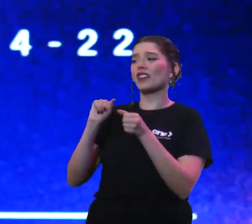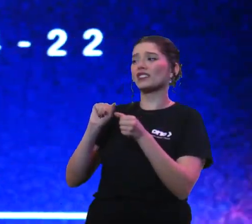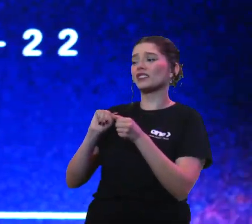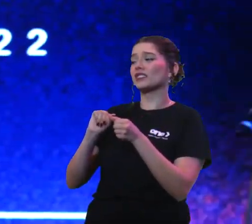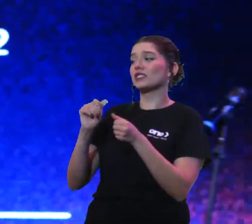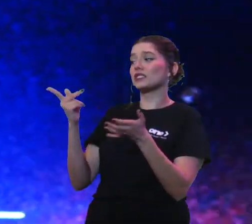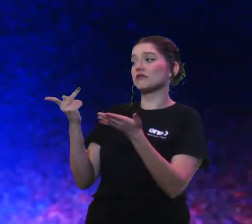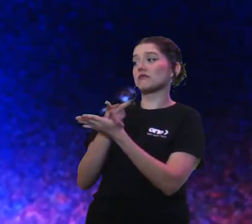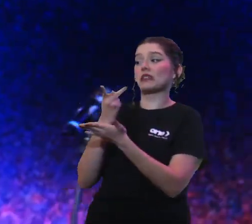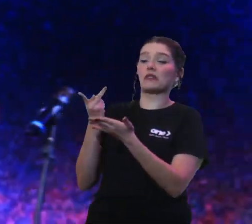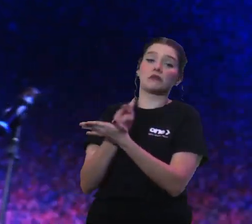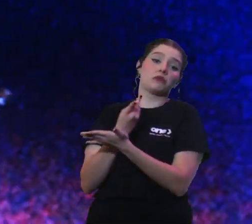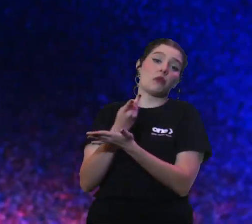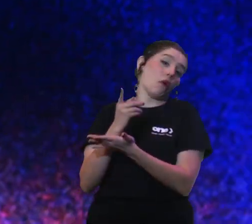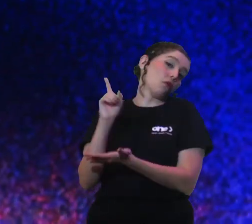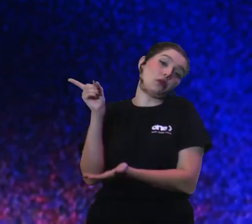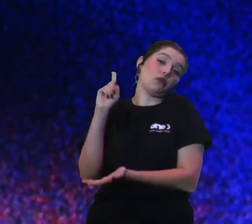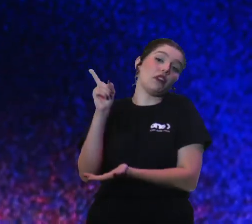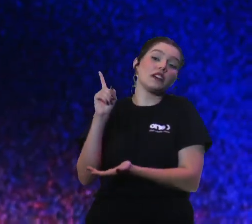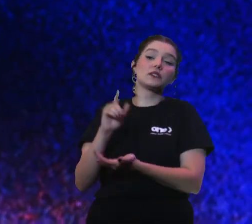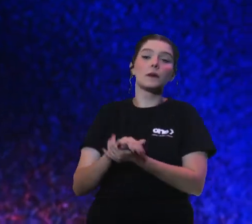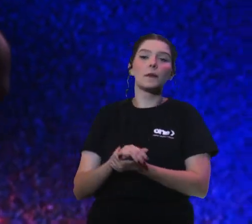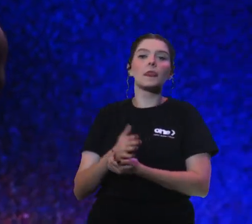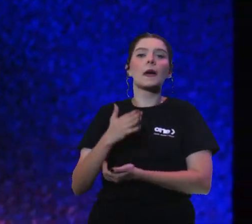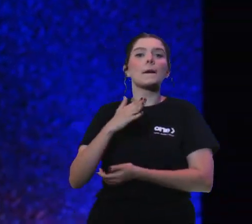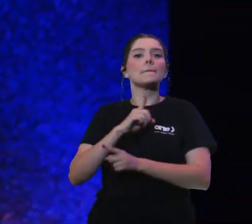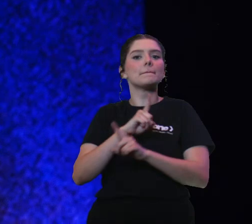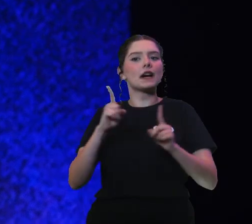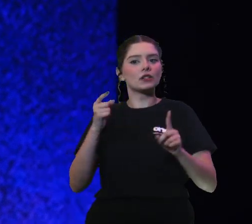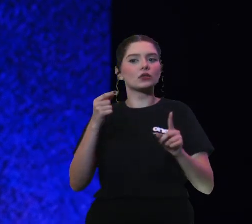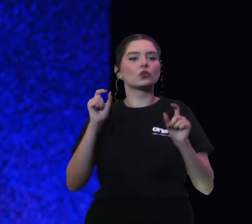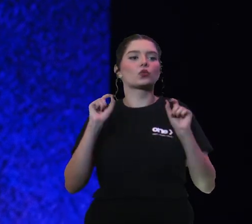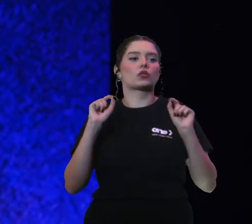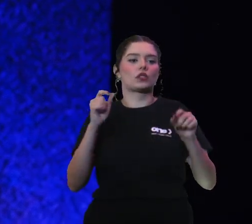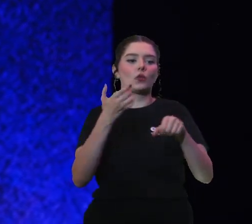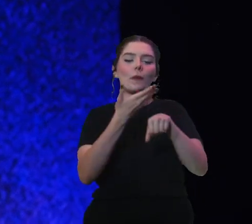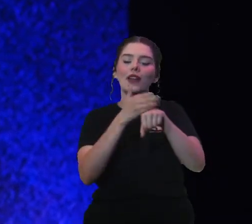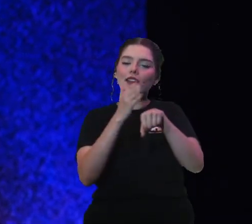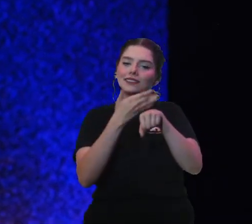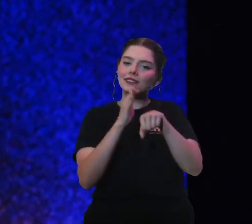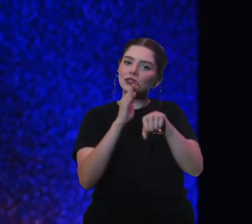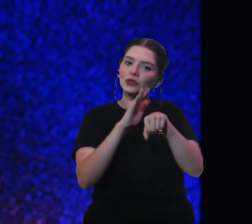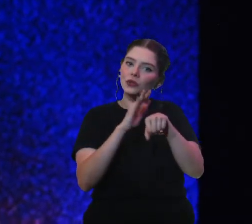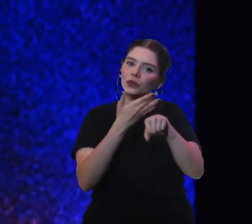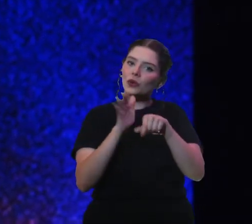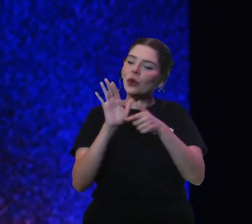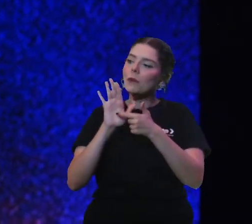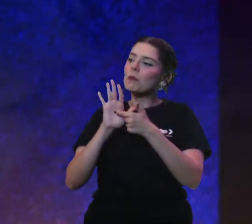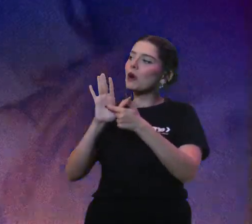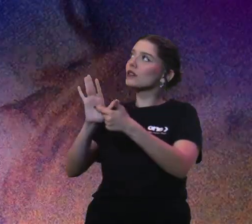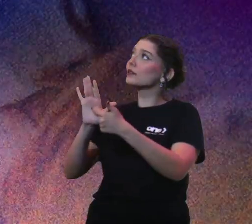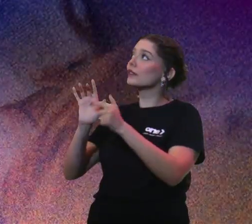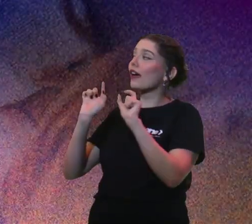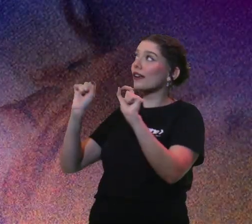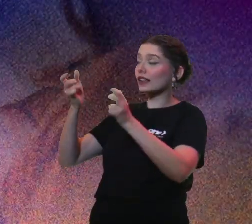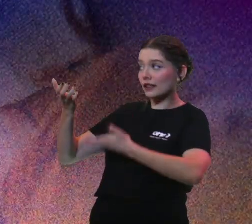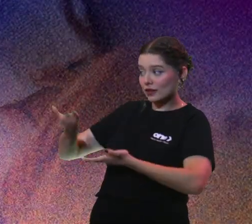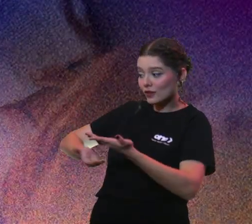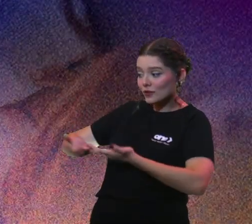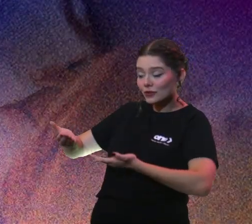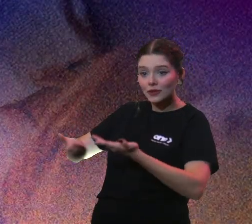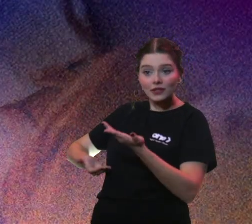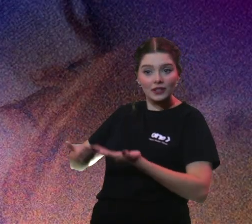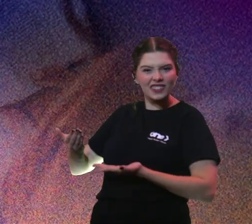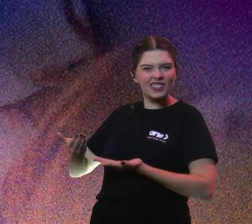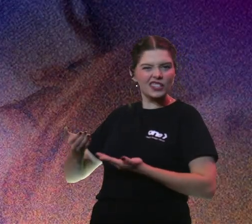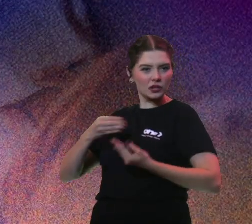com aquilo que eu deixo fazer. Mas a minha atitude revela, na verdade, quem eu sirvo. E por isso que muitas vezes o pecado de atitude